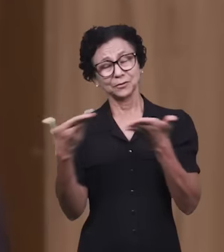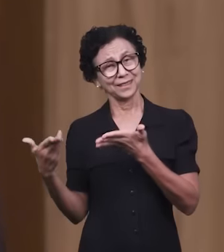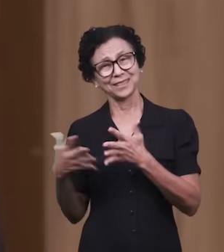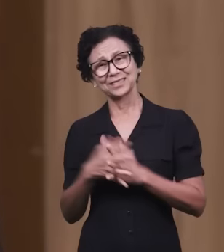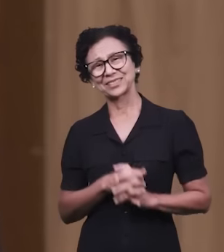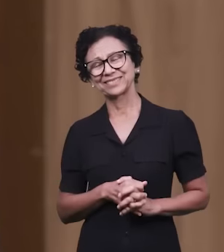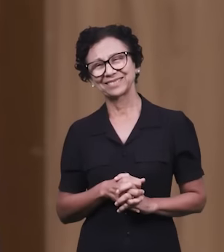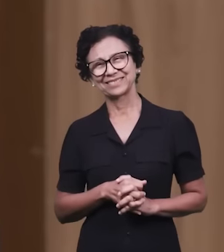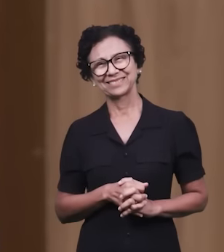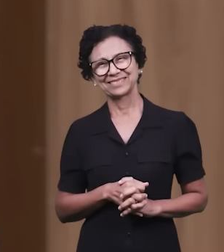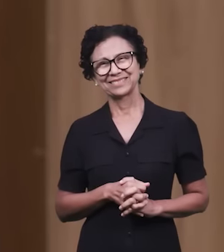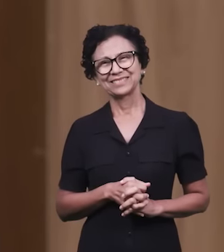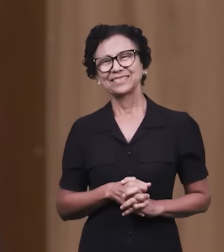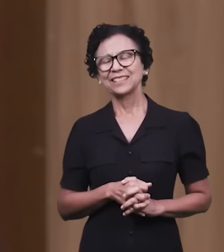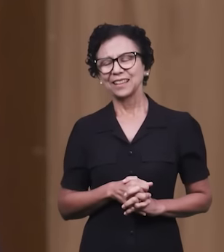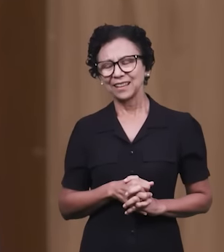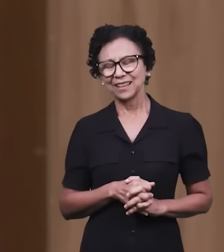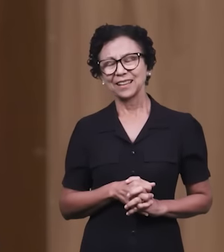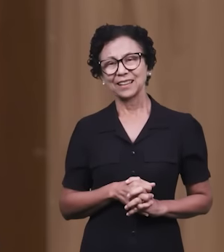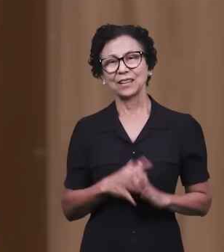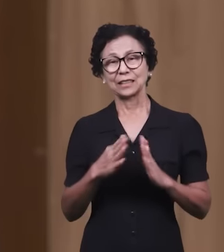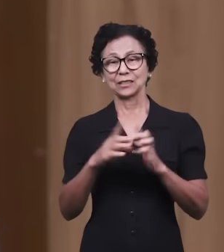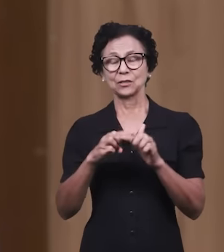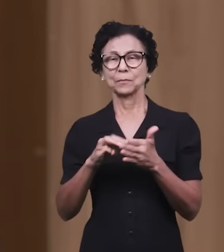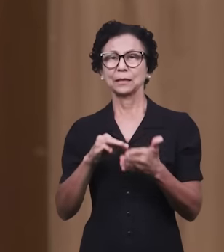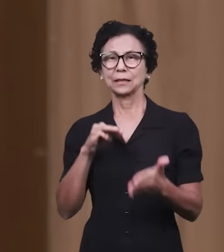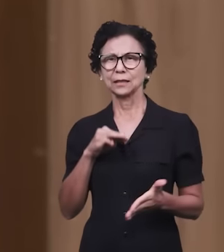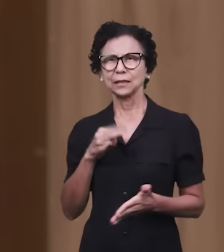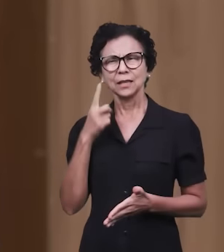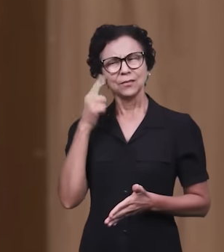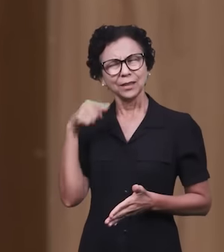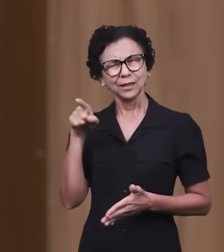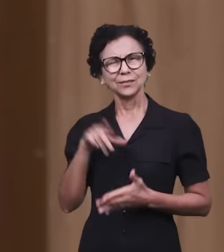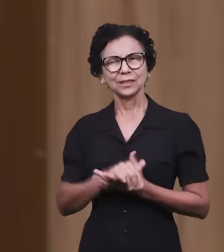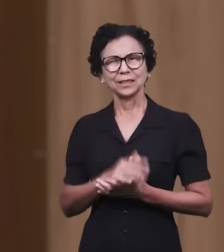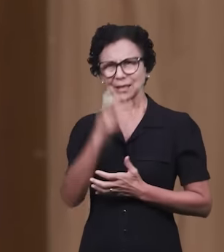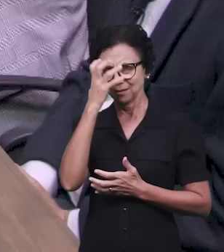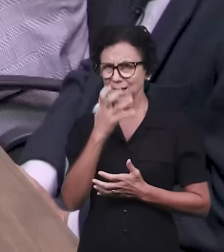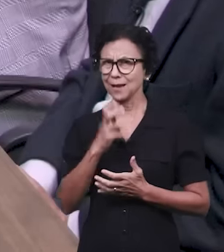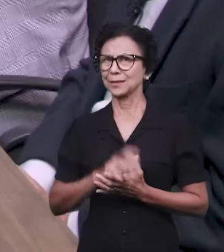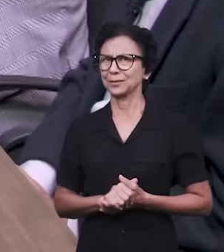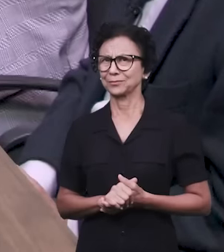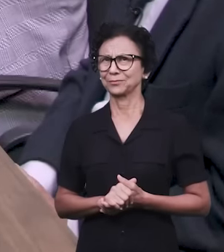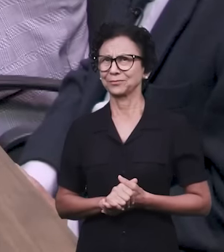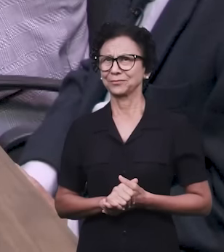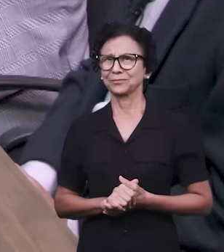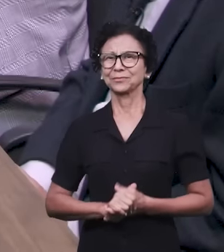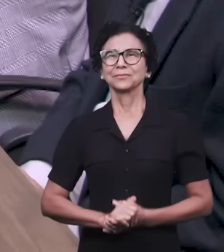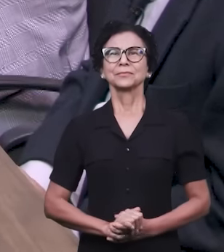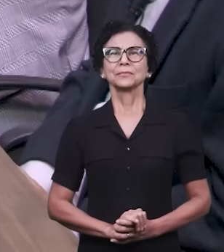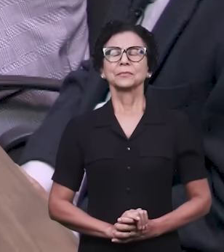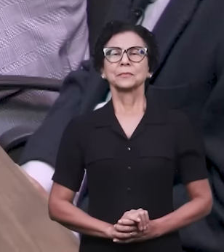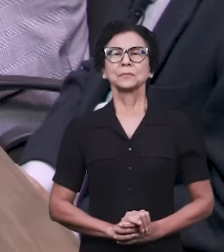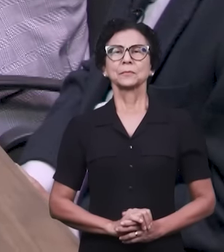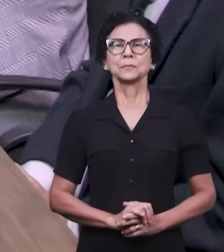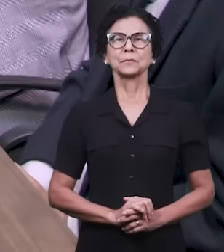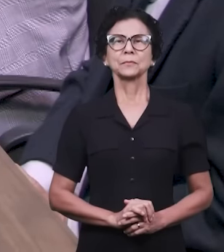Venha e diga, responda a você mesmo. A igreja cristã Maranata é uma igreja séria? E aqui eu queria compartilhar,